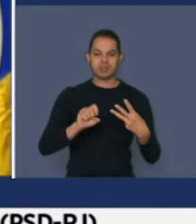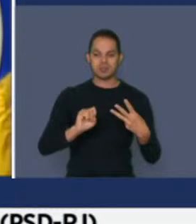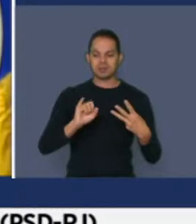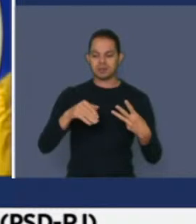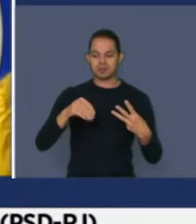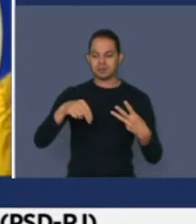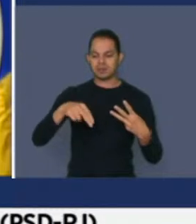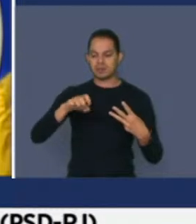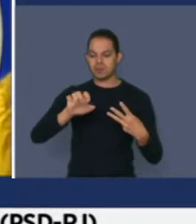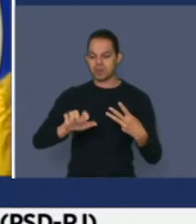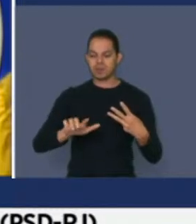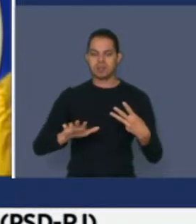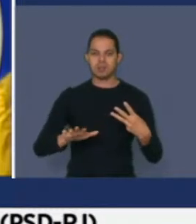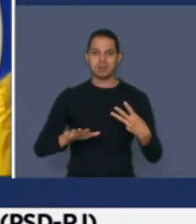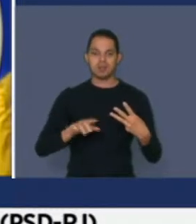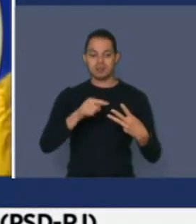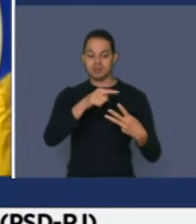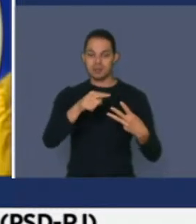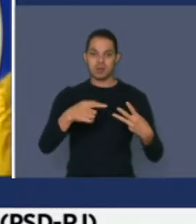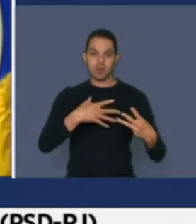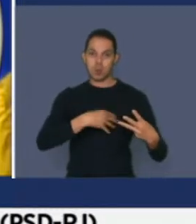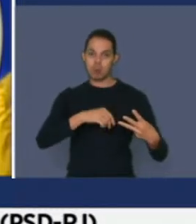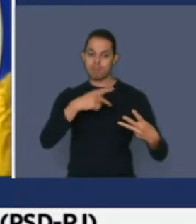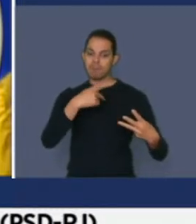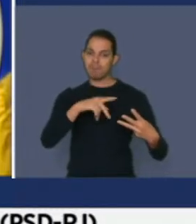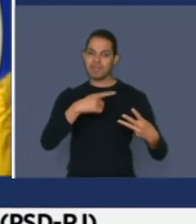em outra hipótese.